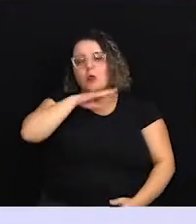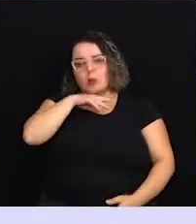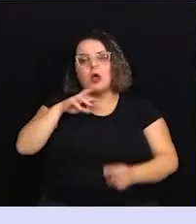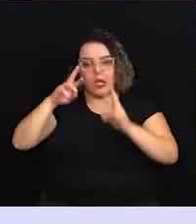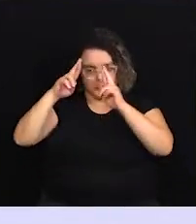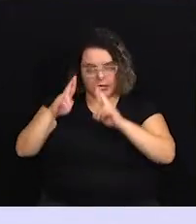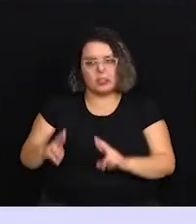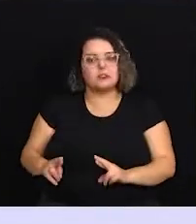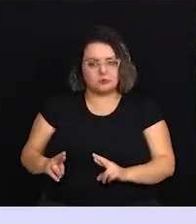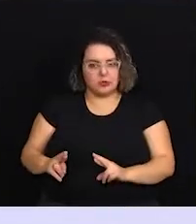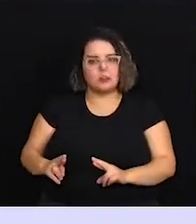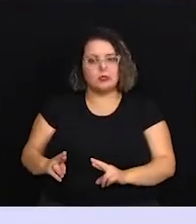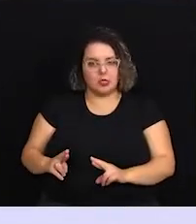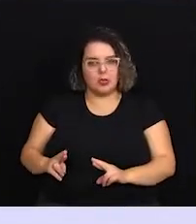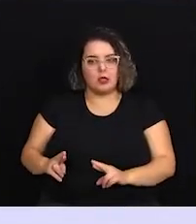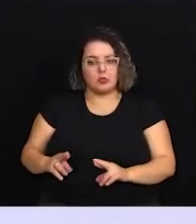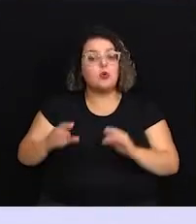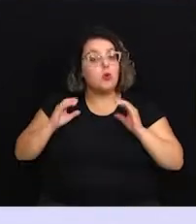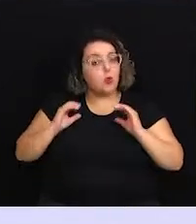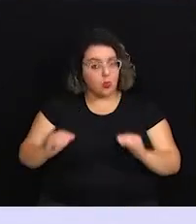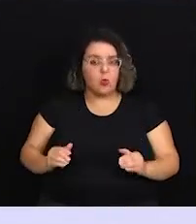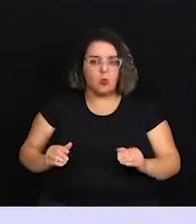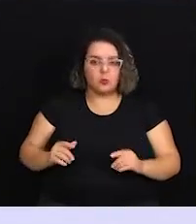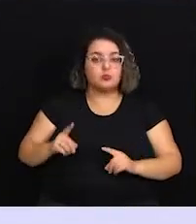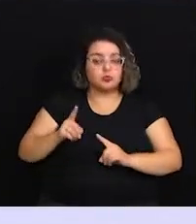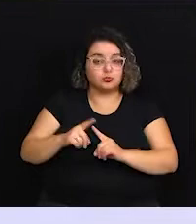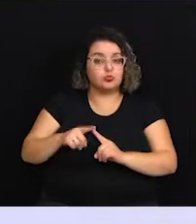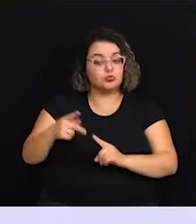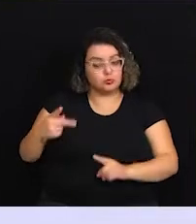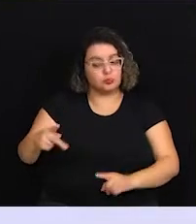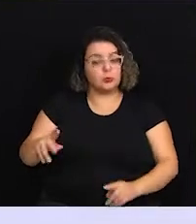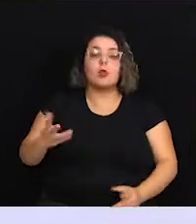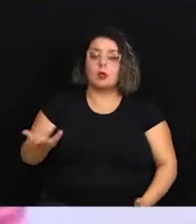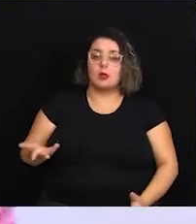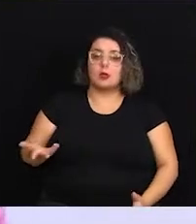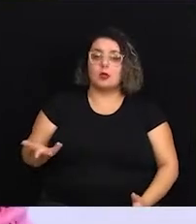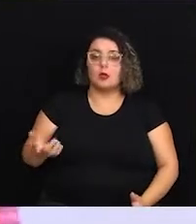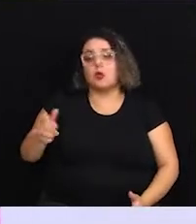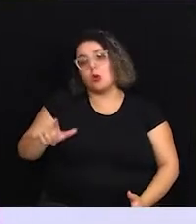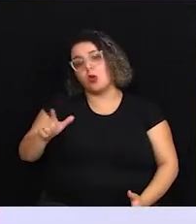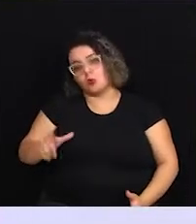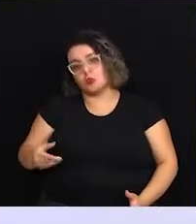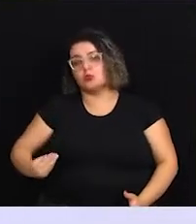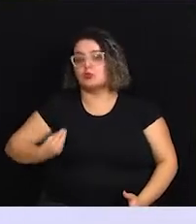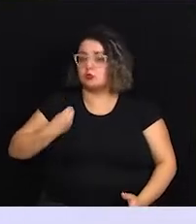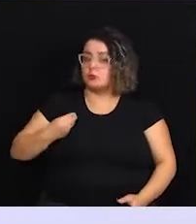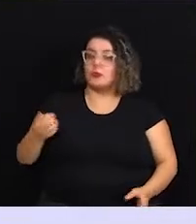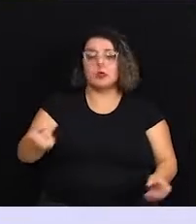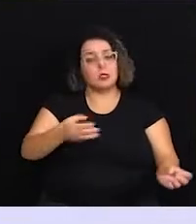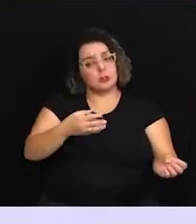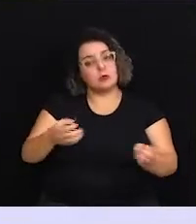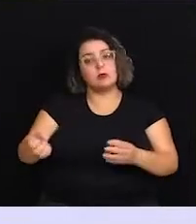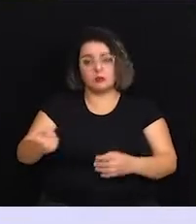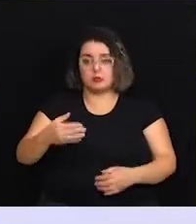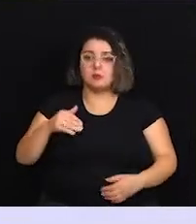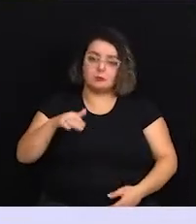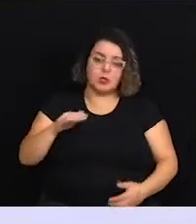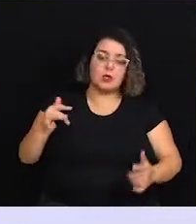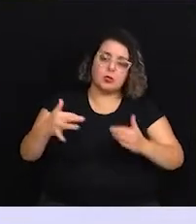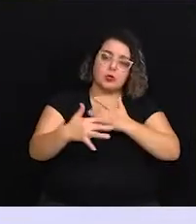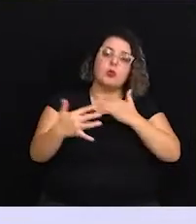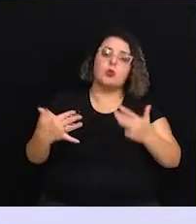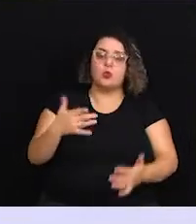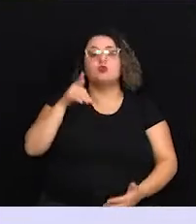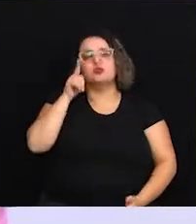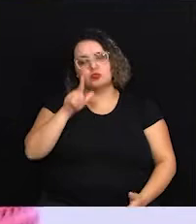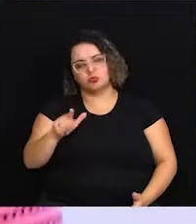animal, respeitá-lo dentro dos comportamentos da espécie dele, dentro, lógico, de uma vida contemporânea, de uma vida mais